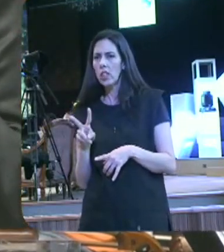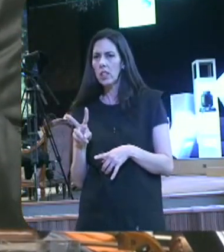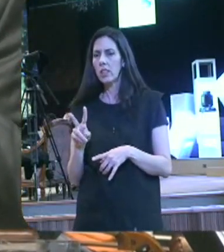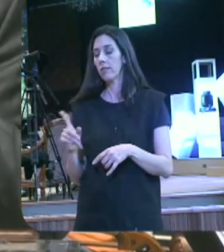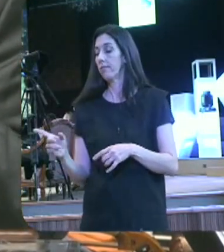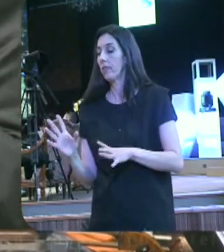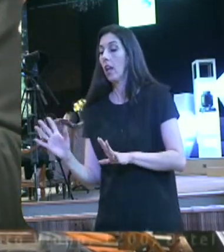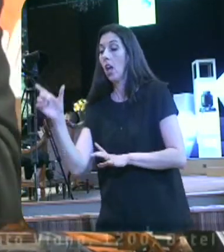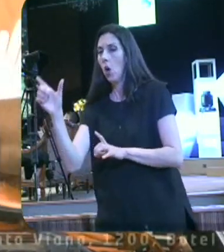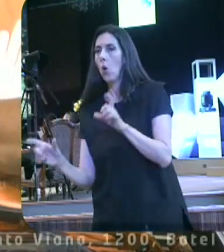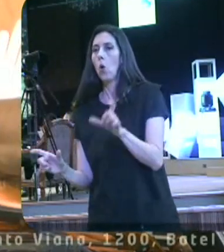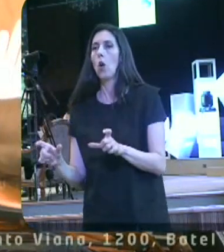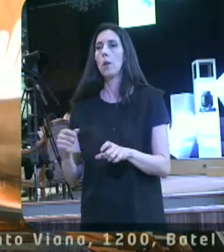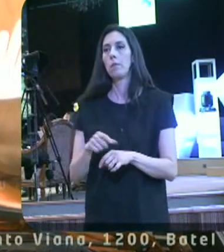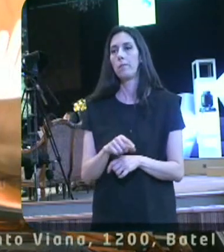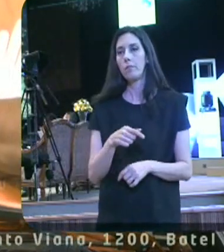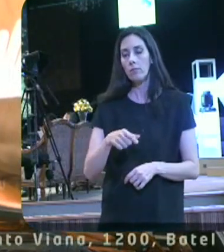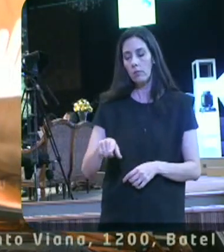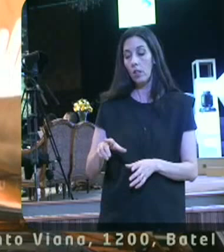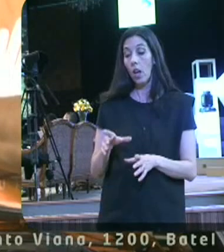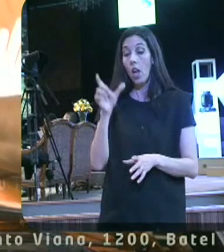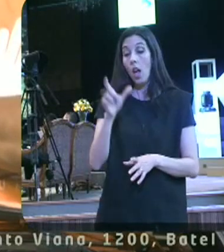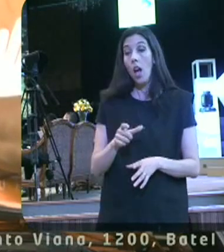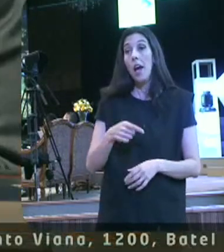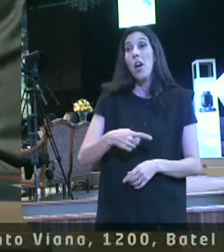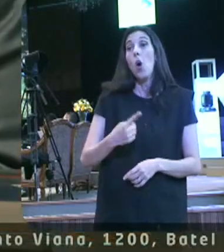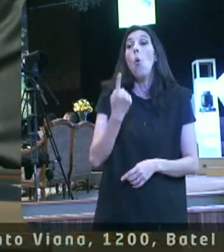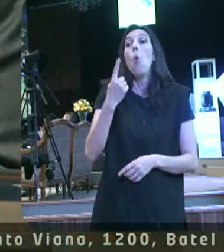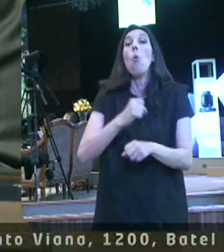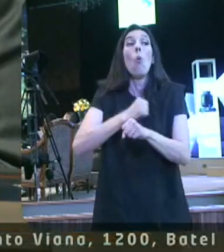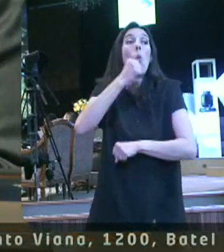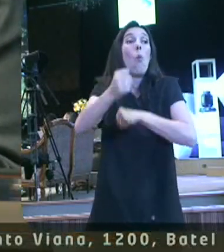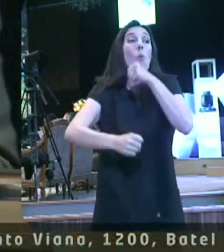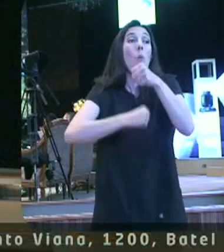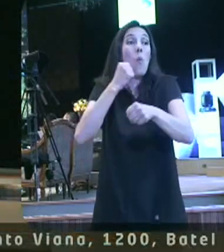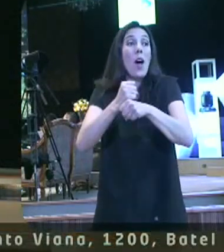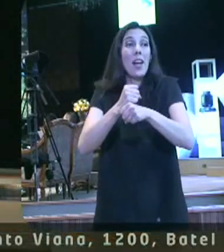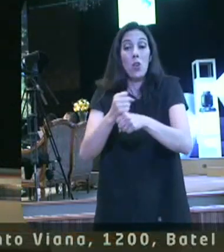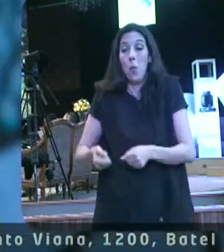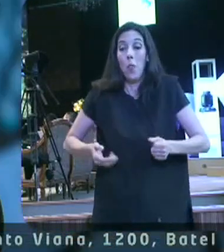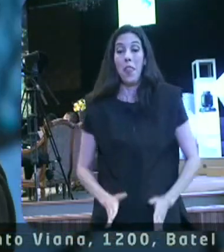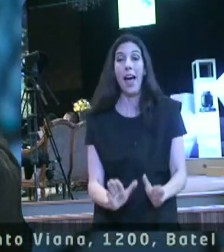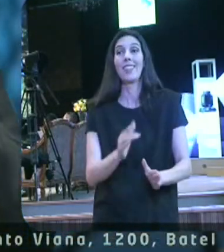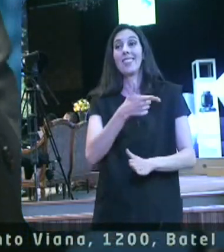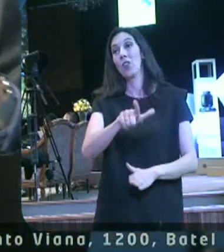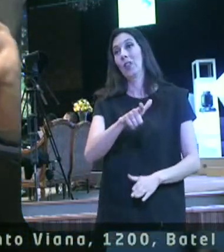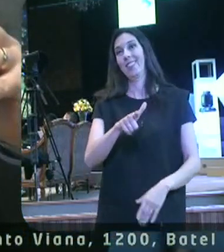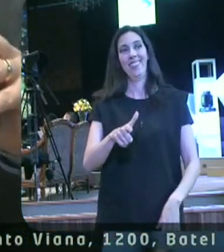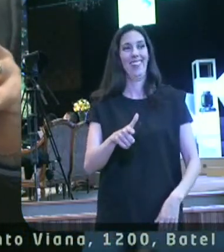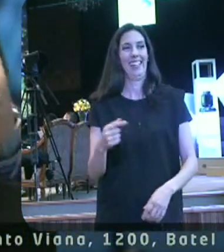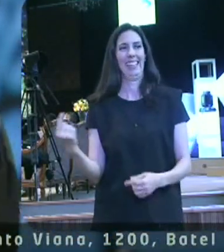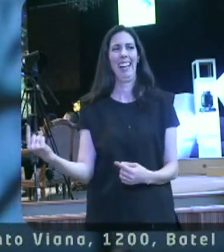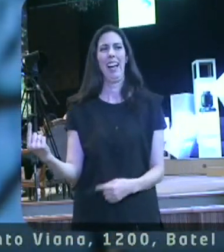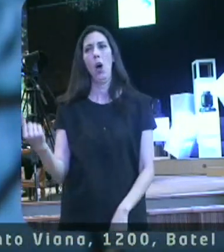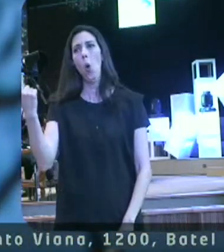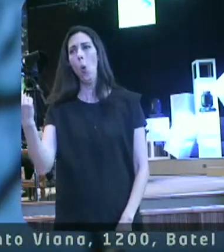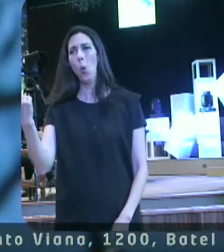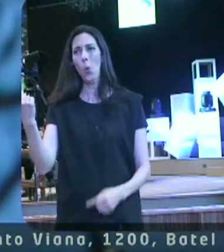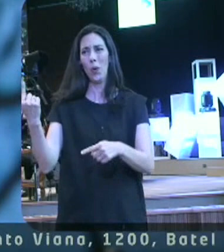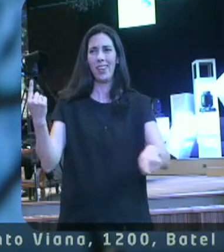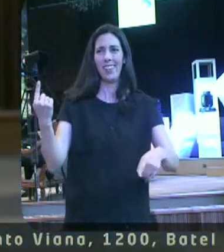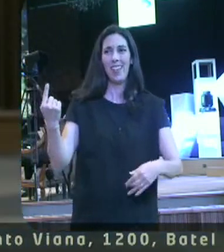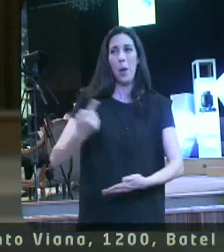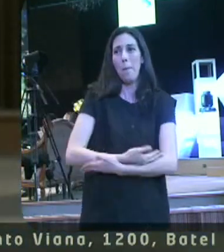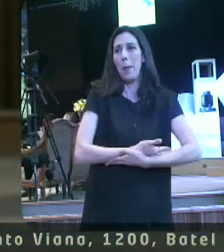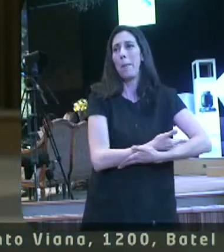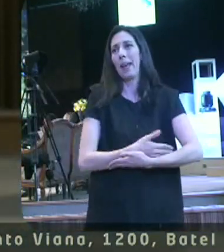não ouvia, podia chacoalhar, porque ela estava cansada. Mas se um dos bebês